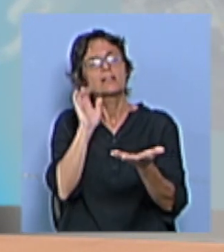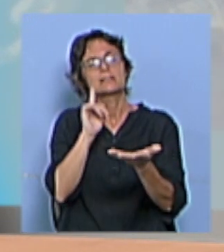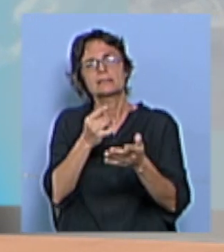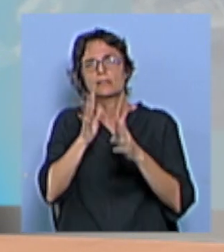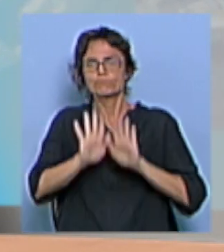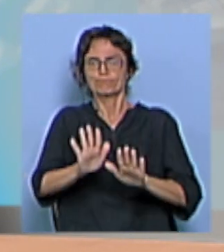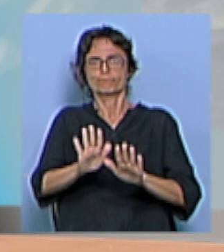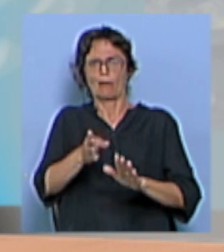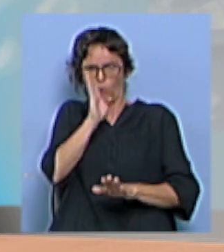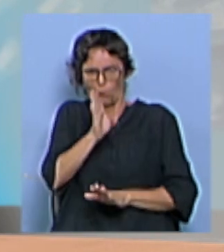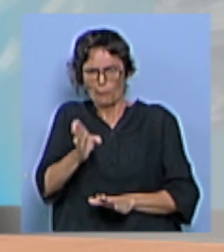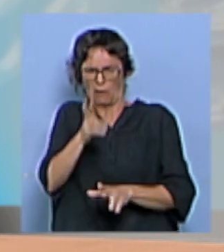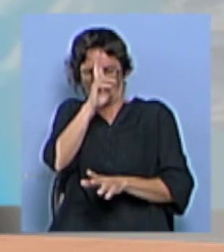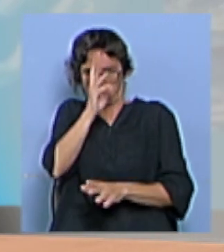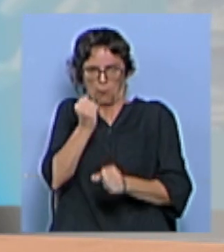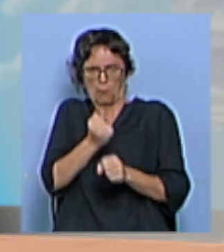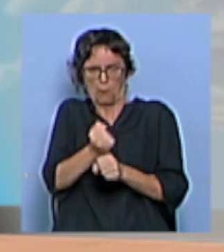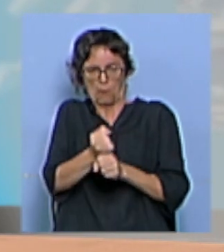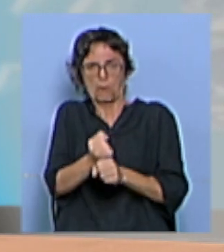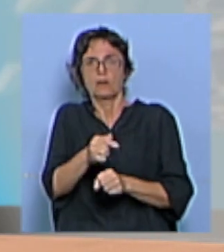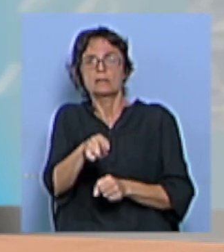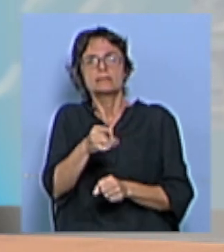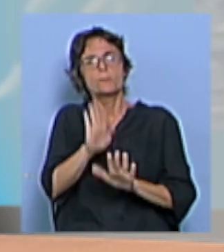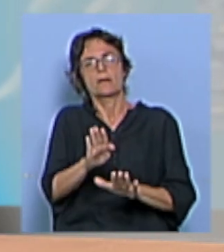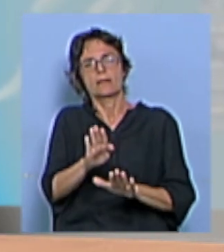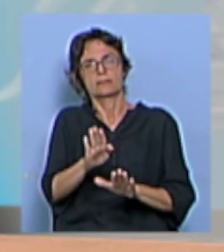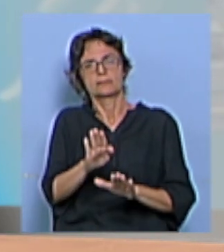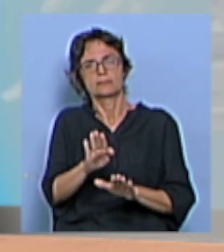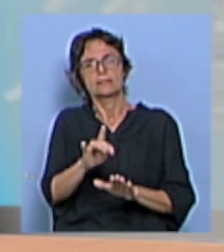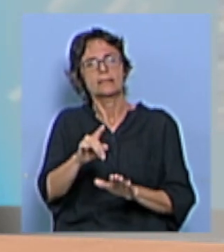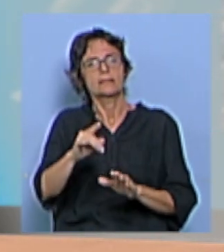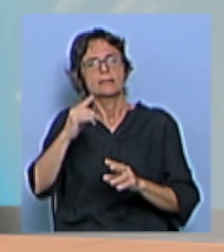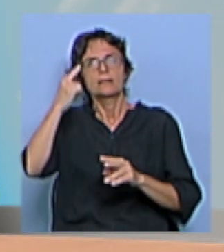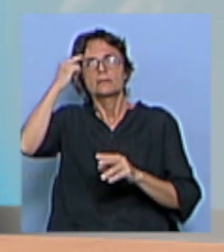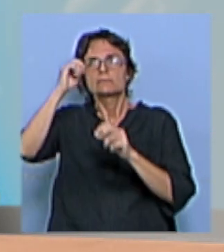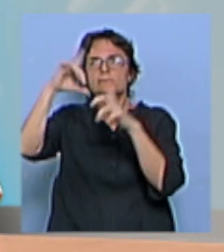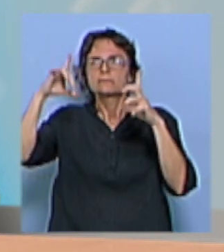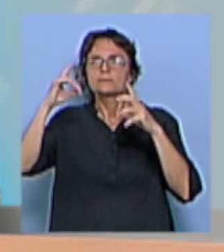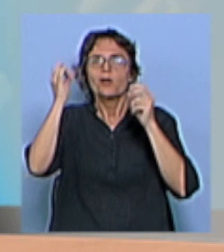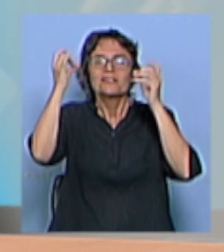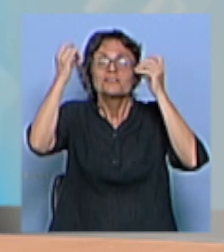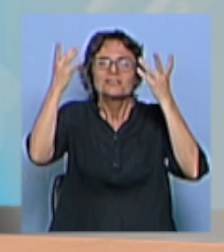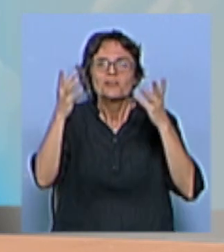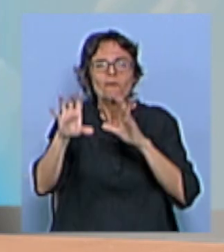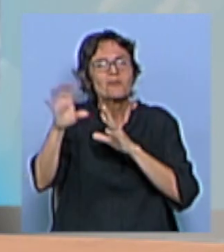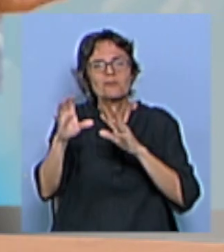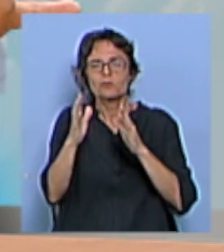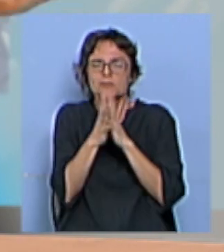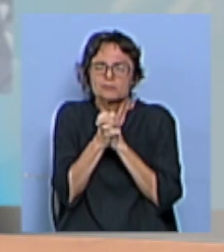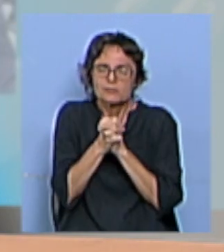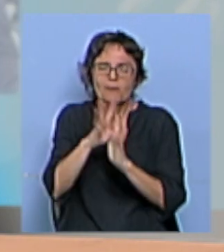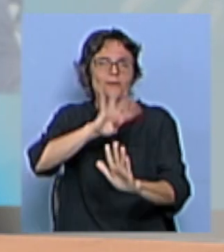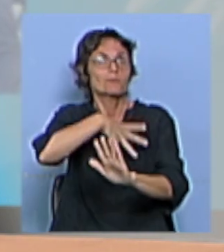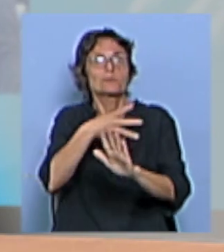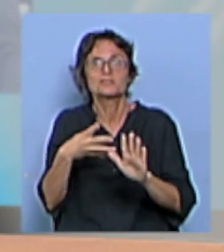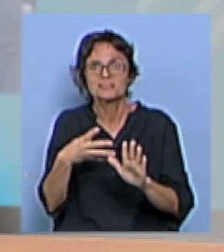a rotina, ou mudar de rotina momentaneamente, e inventar a dimensão do jogo, da contemplação, da